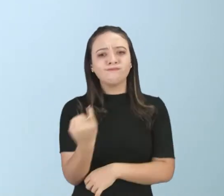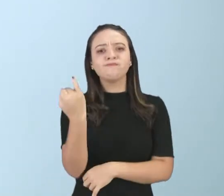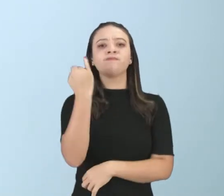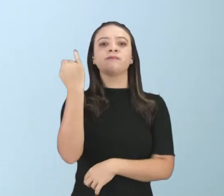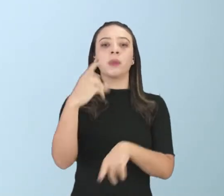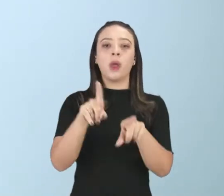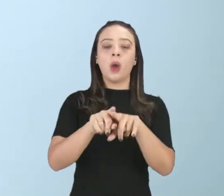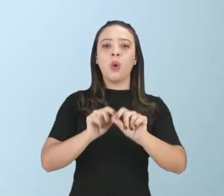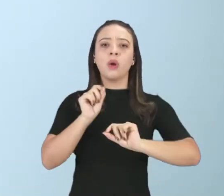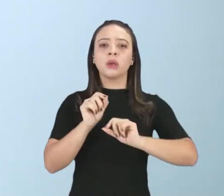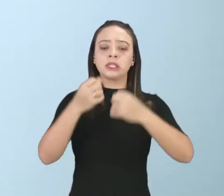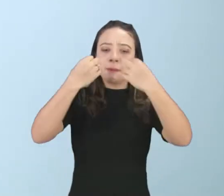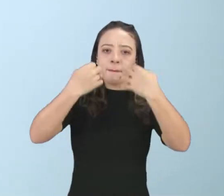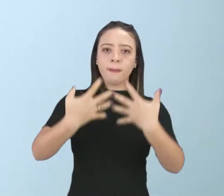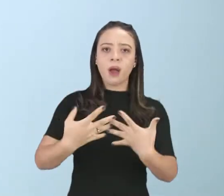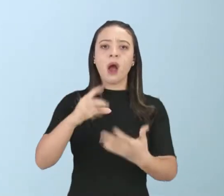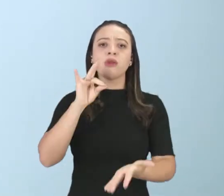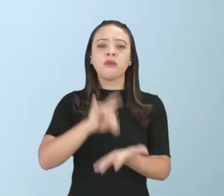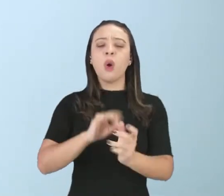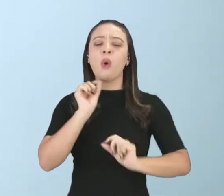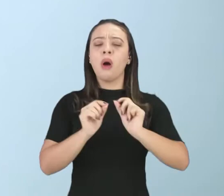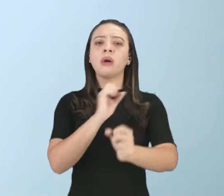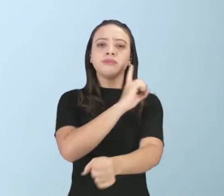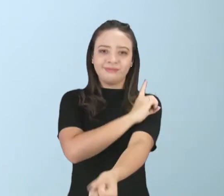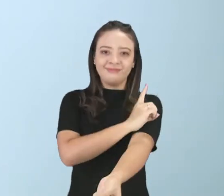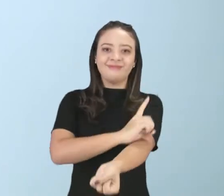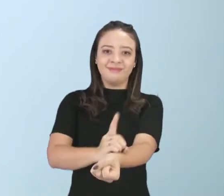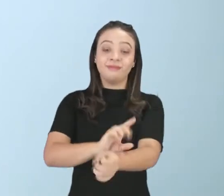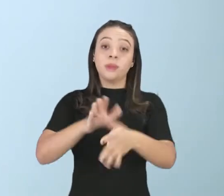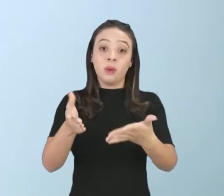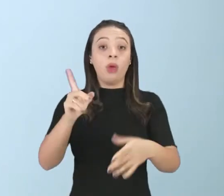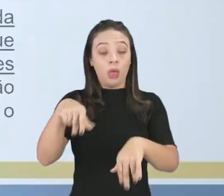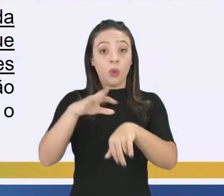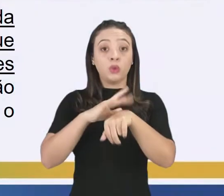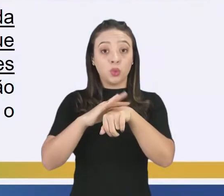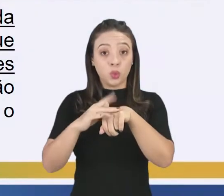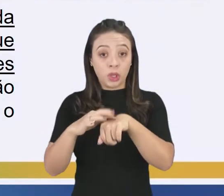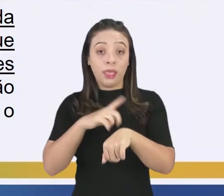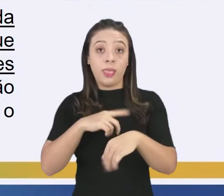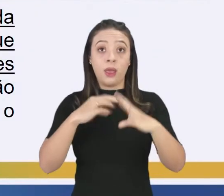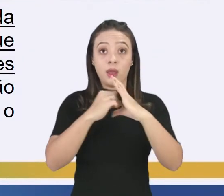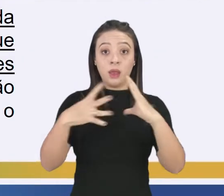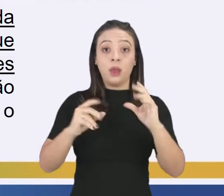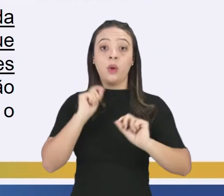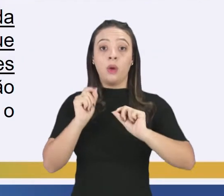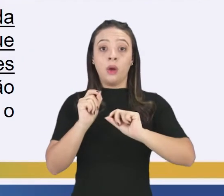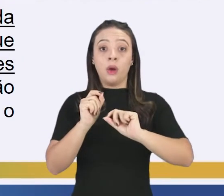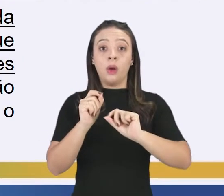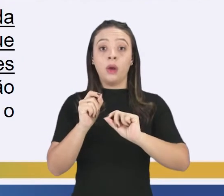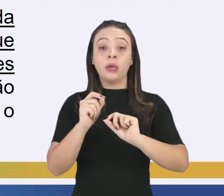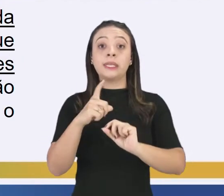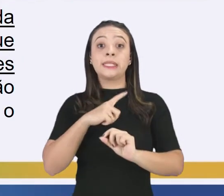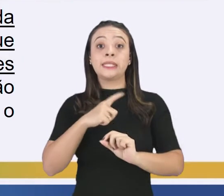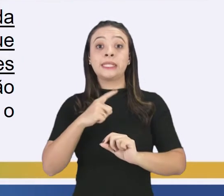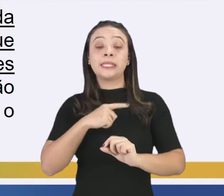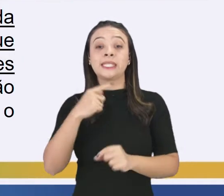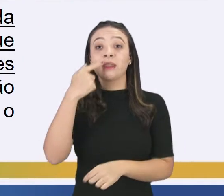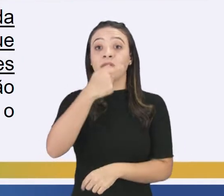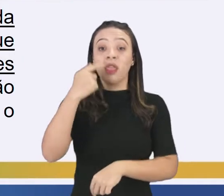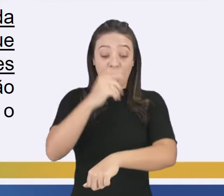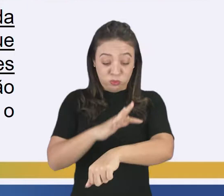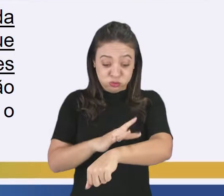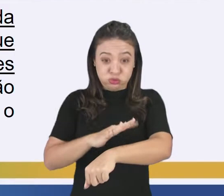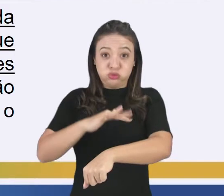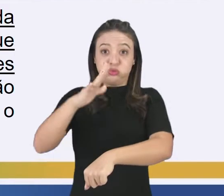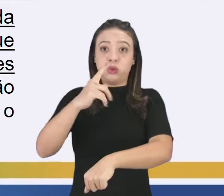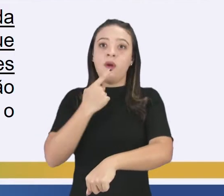gente conceituar o que de fato é diabetes, né? É uma doença caracterizada pela elevação dos níveis de glicose no